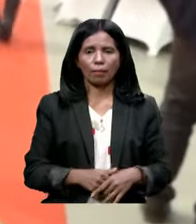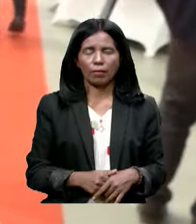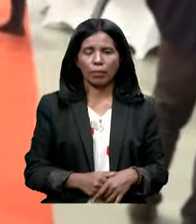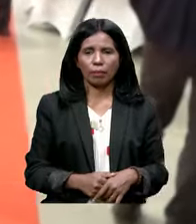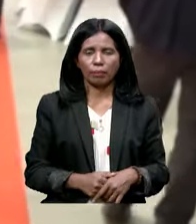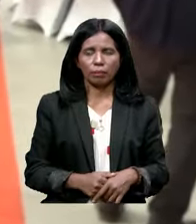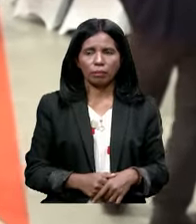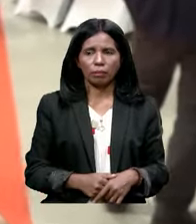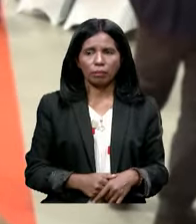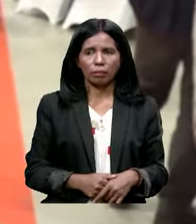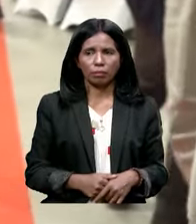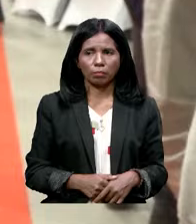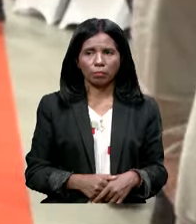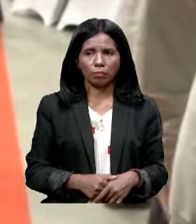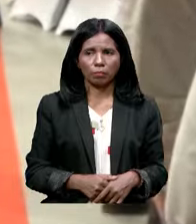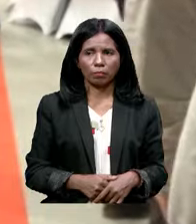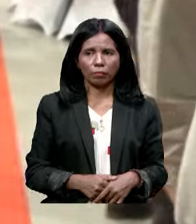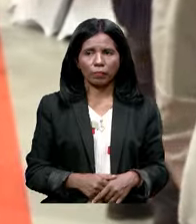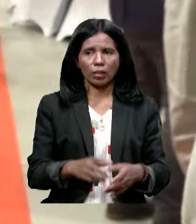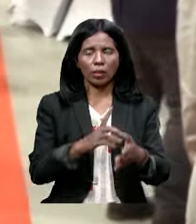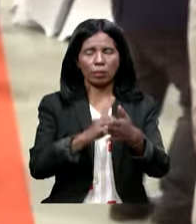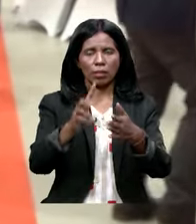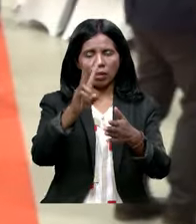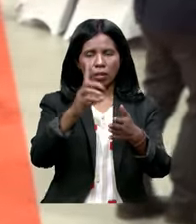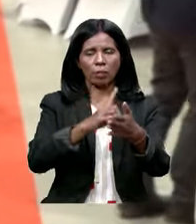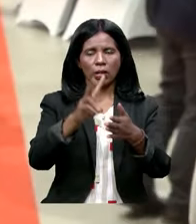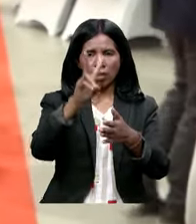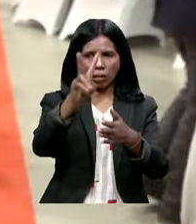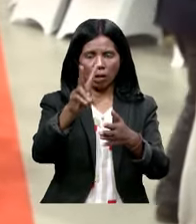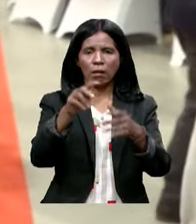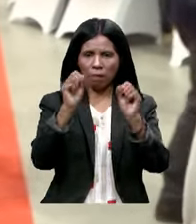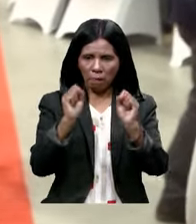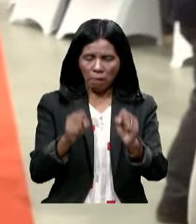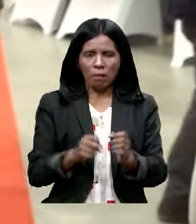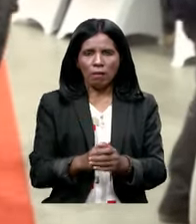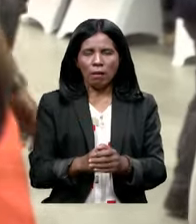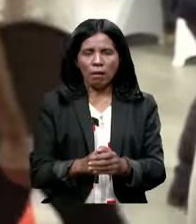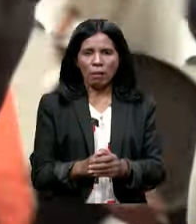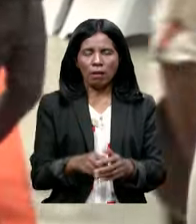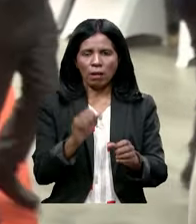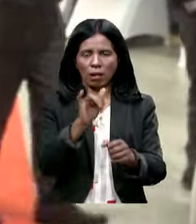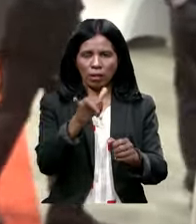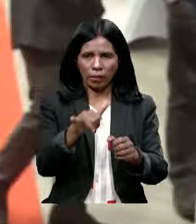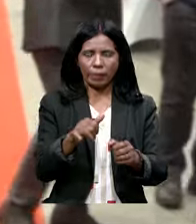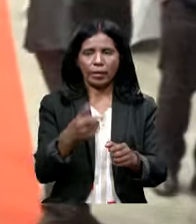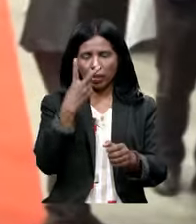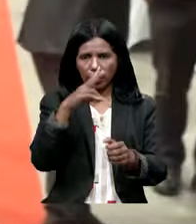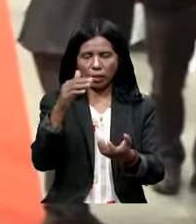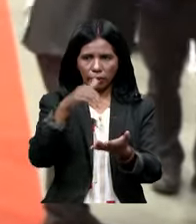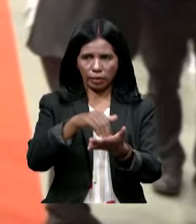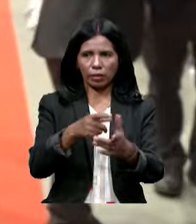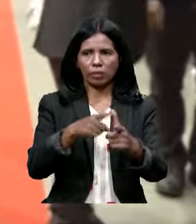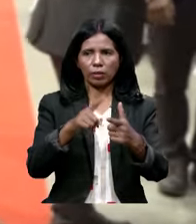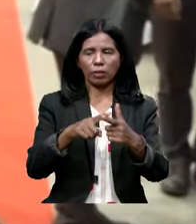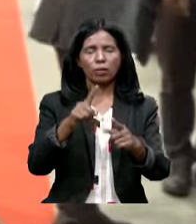bele continuação. E a semana rua semana tolo e mai vadne bele acordne bele review tia, depois ia